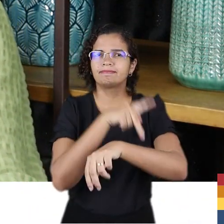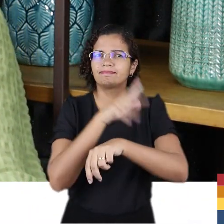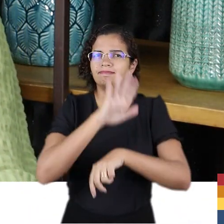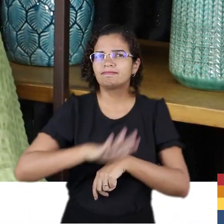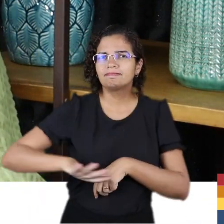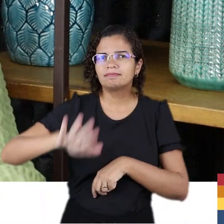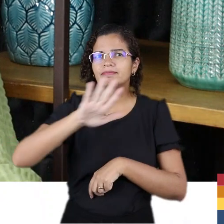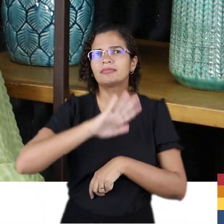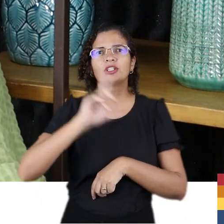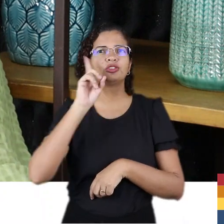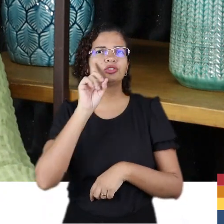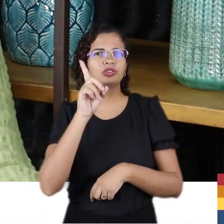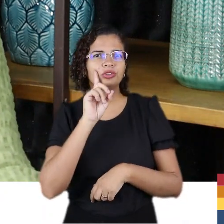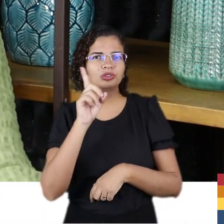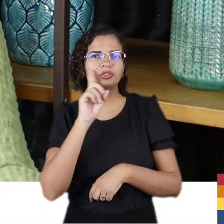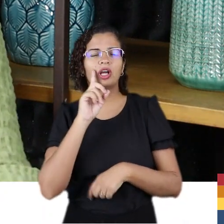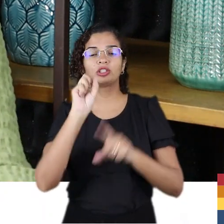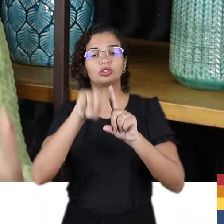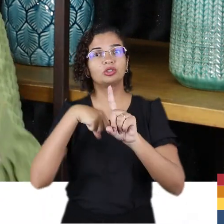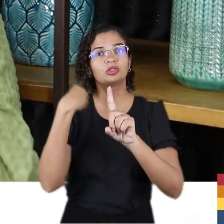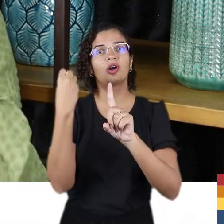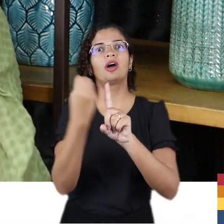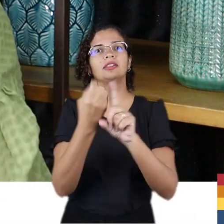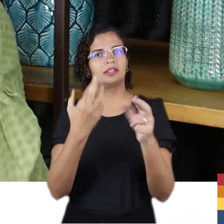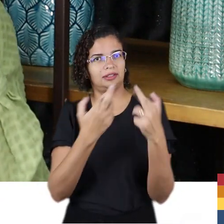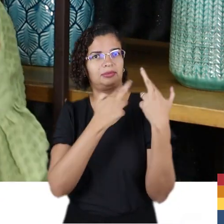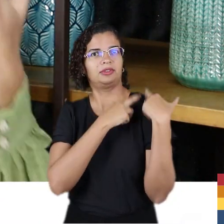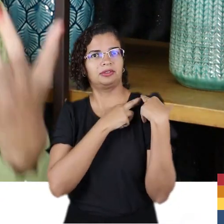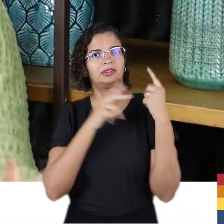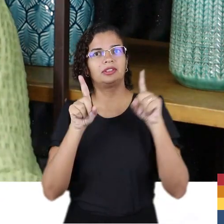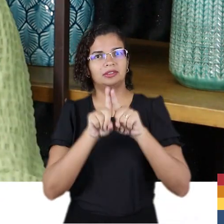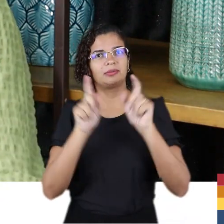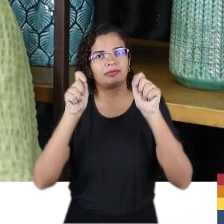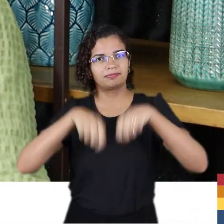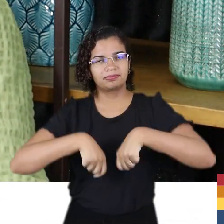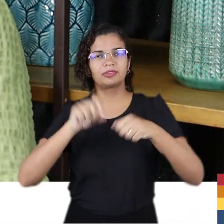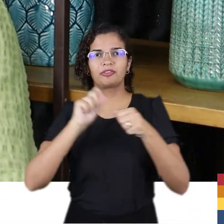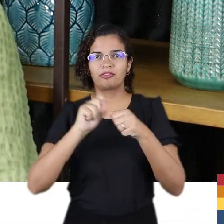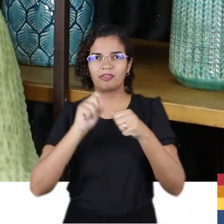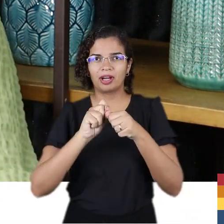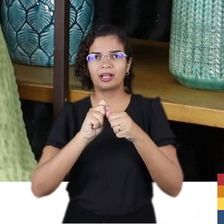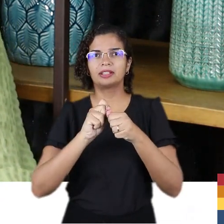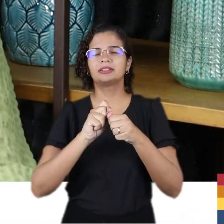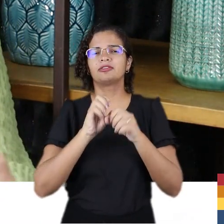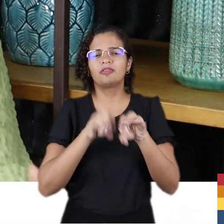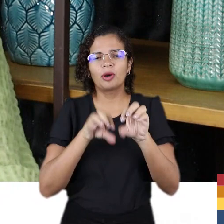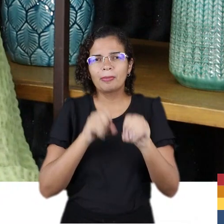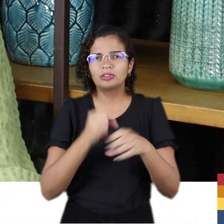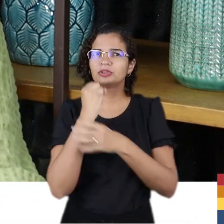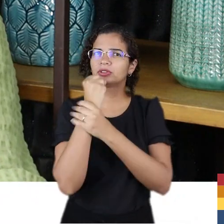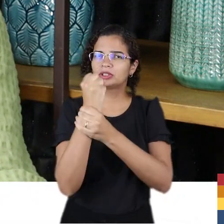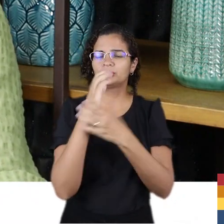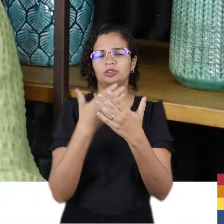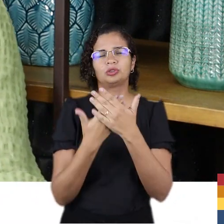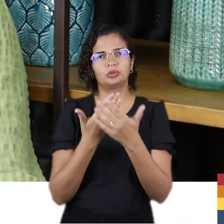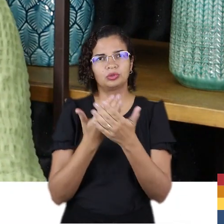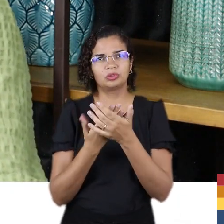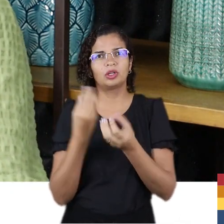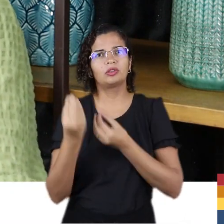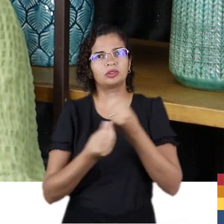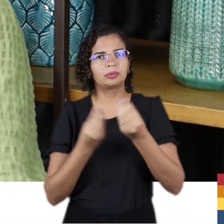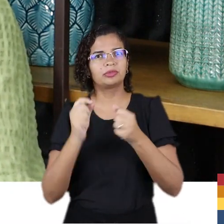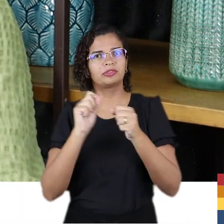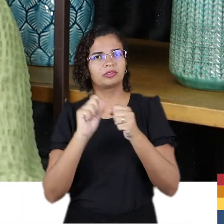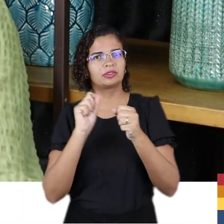responsabilidade social que pesa, né? Nesse percurso formativo do estudante para garantir a ele justamente condições equânimes, né?